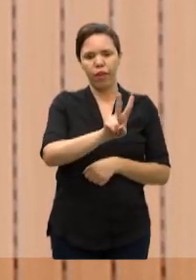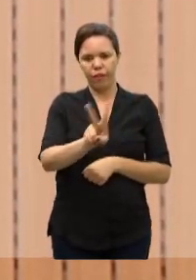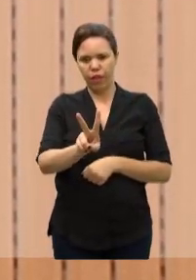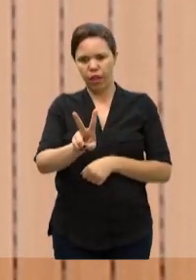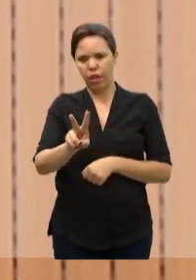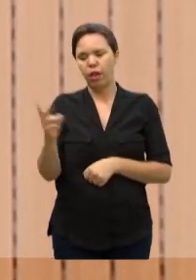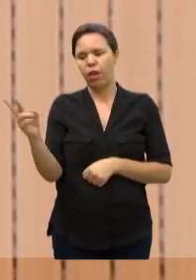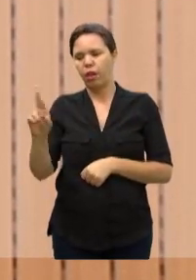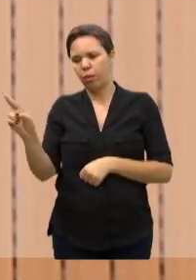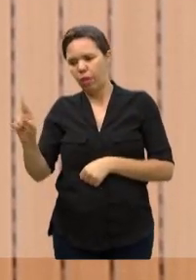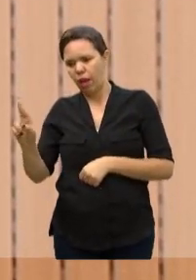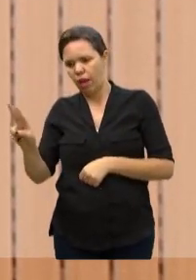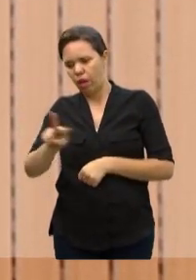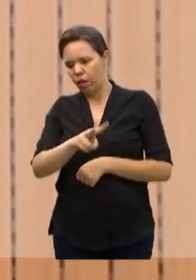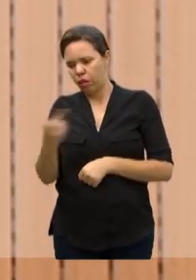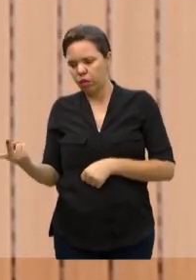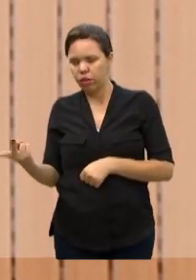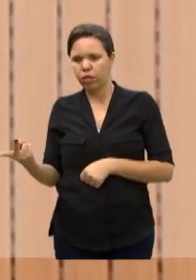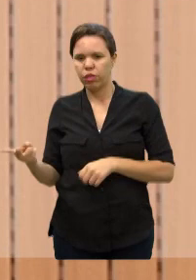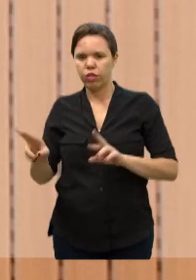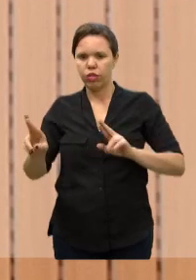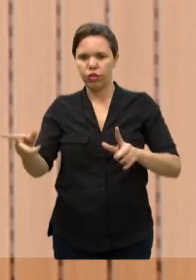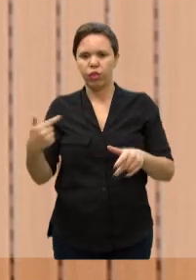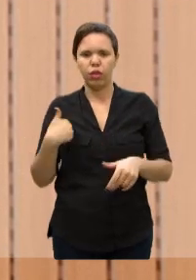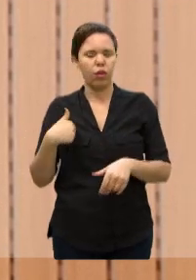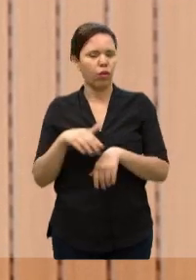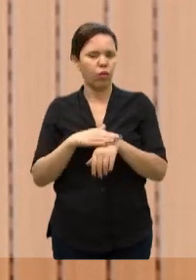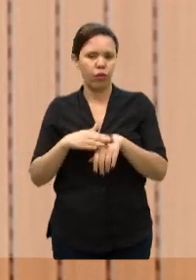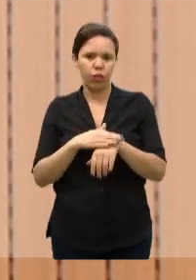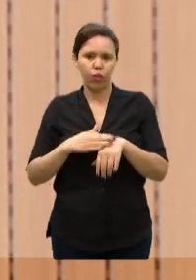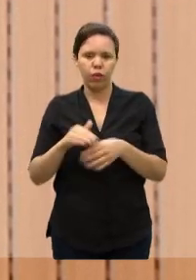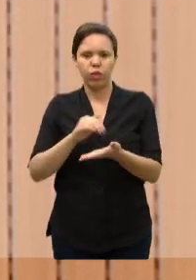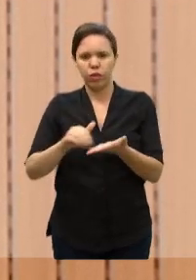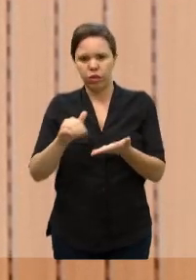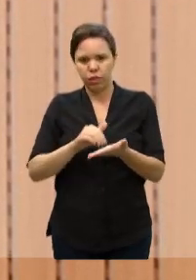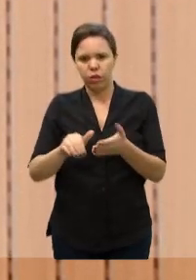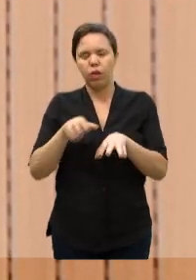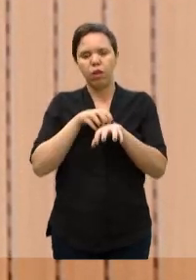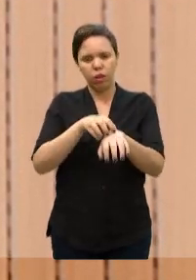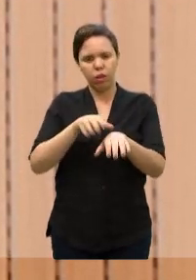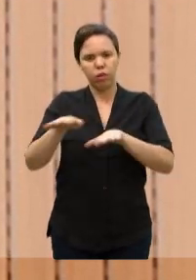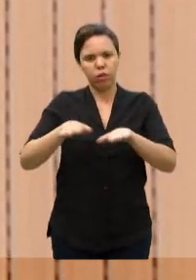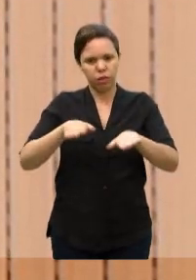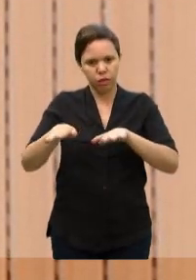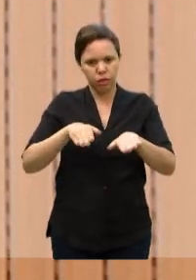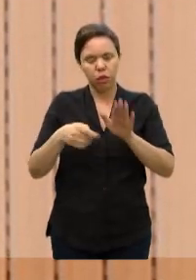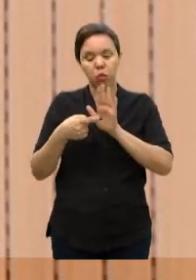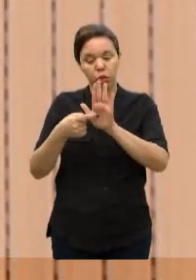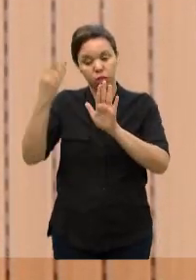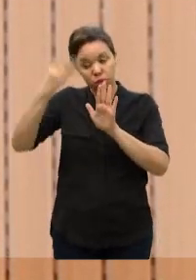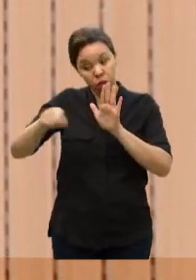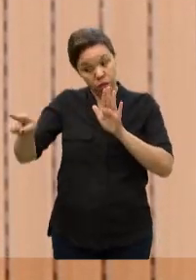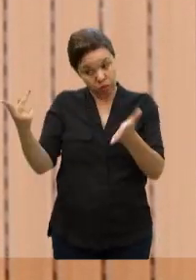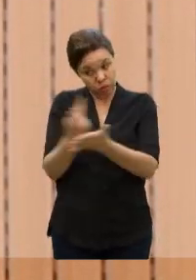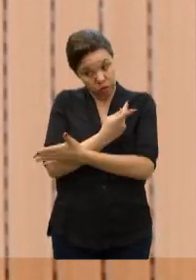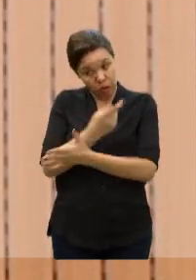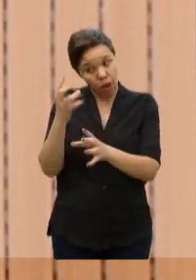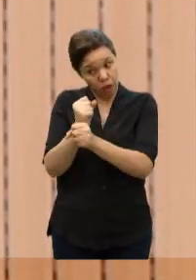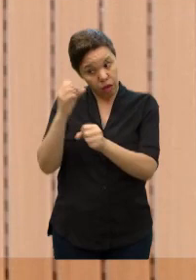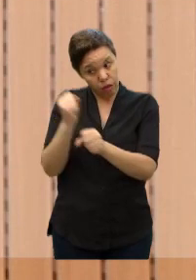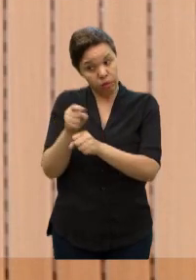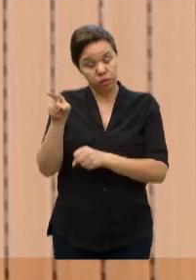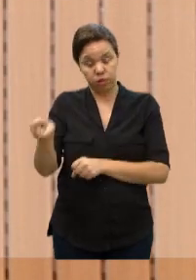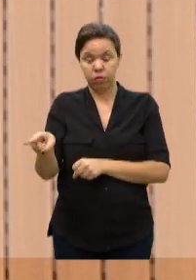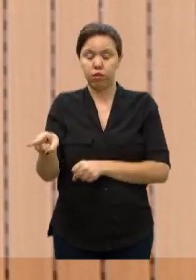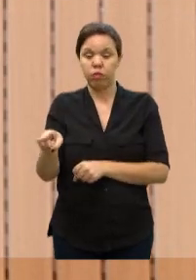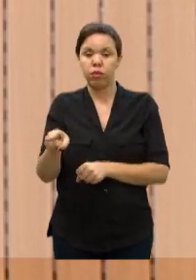real. E falamos com o então secretário de transporte, Jurandir Fernandes, mostramos para ele que estava errado o cálculo, que